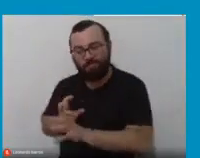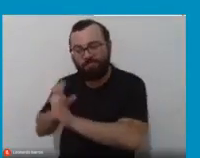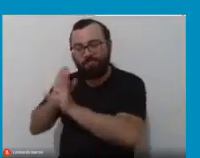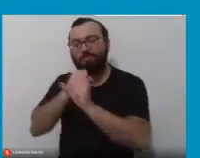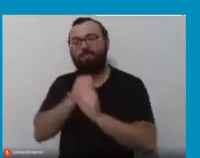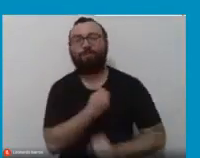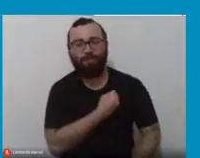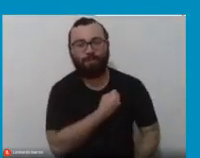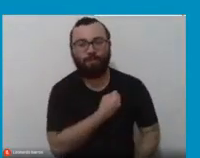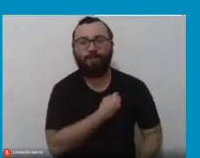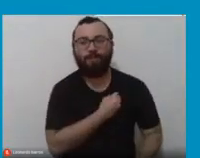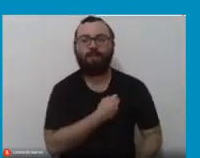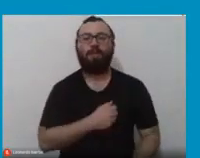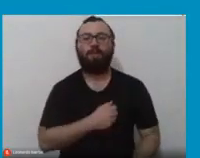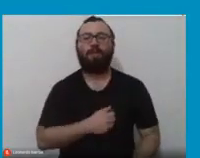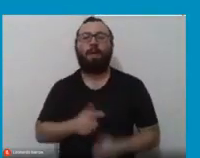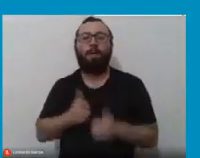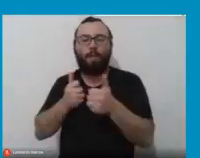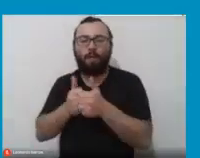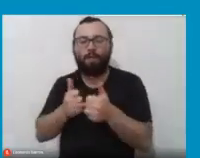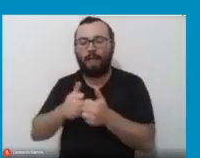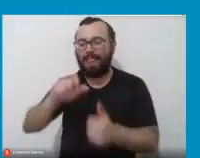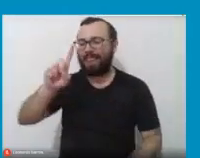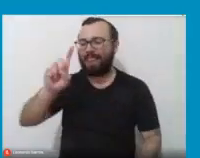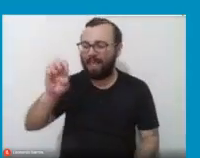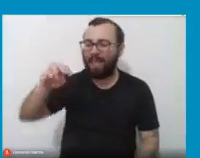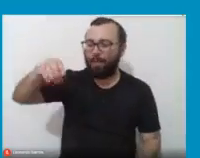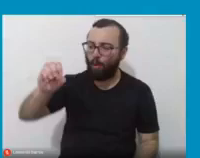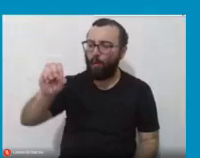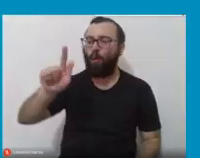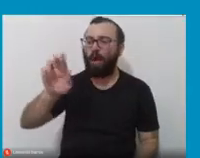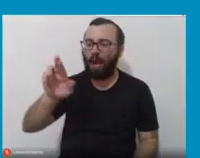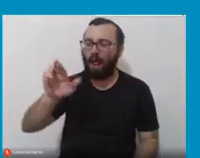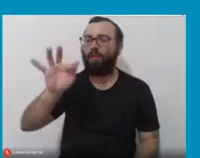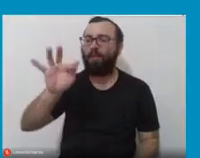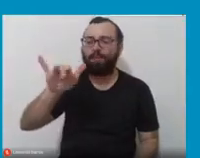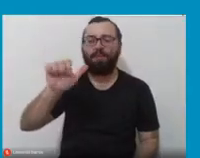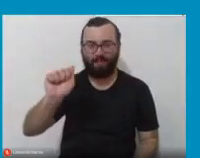mais próxima da demografia, talvez, né?